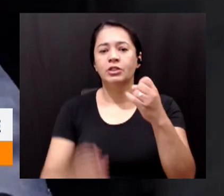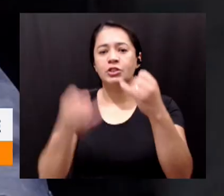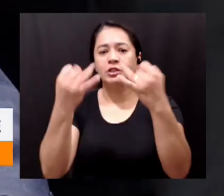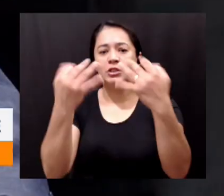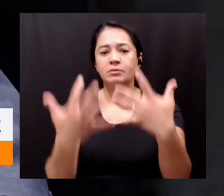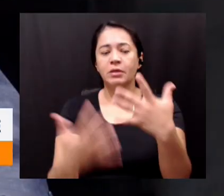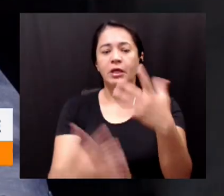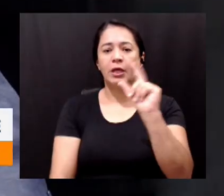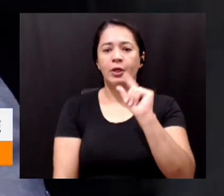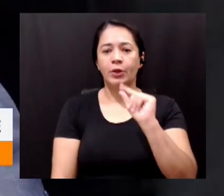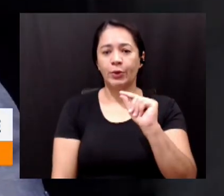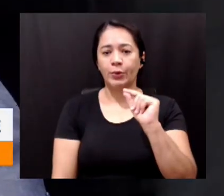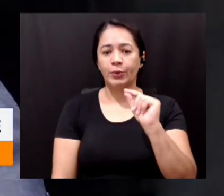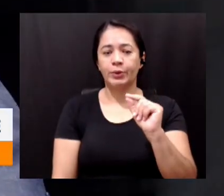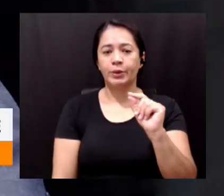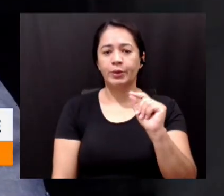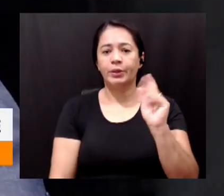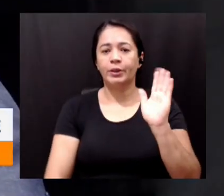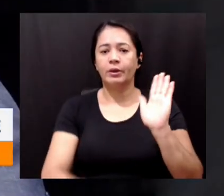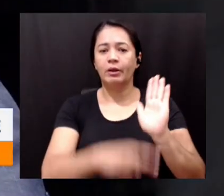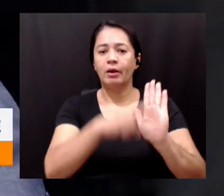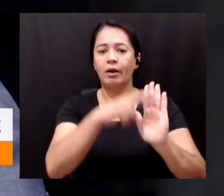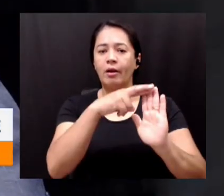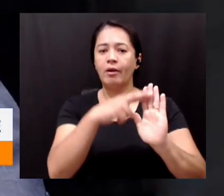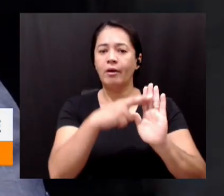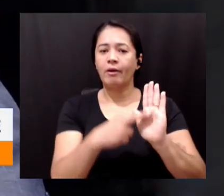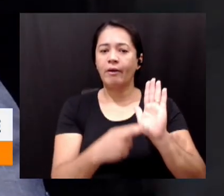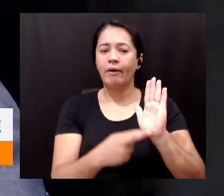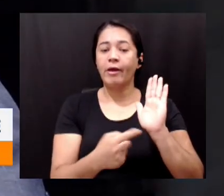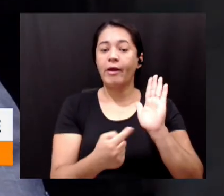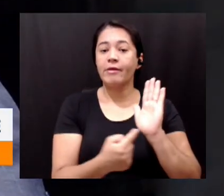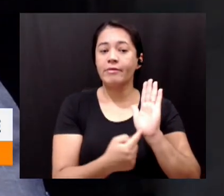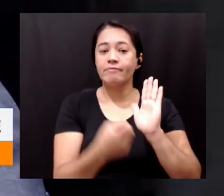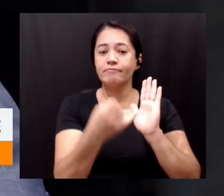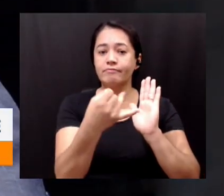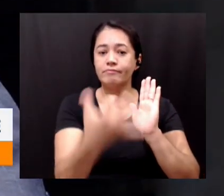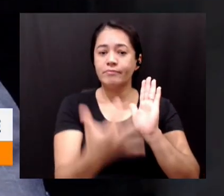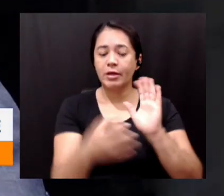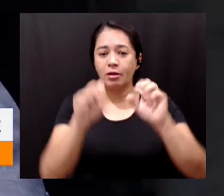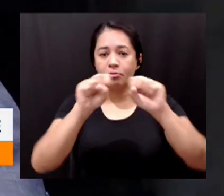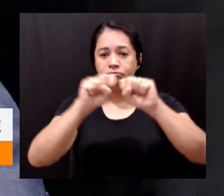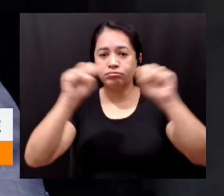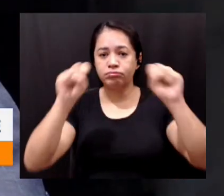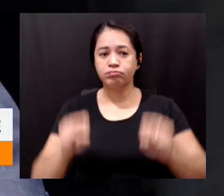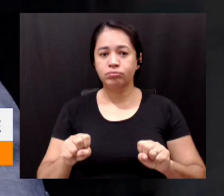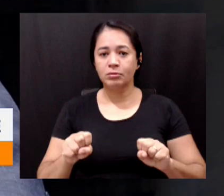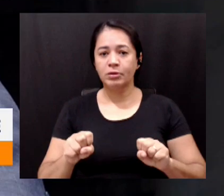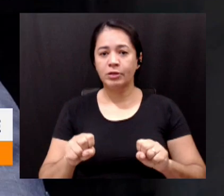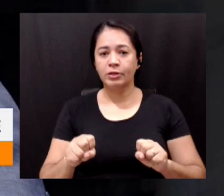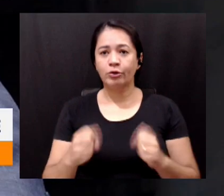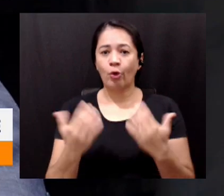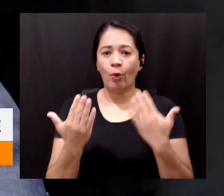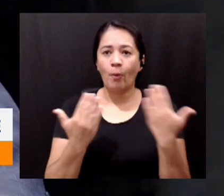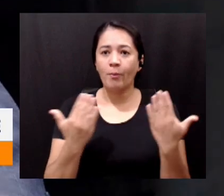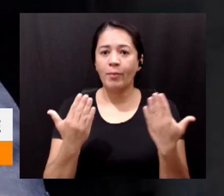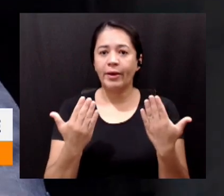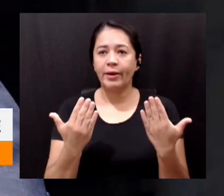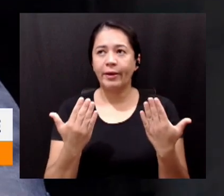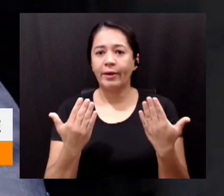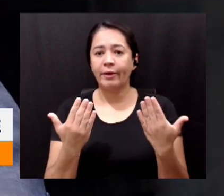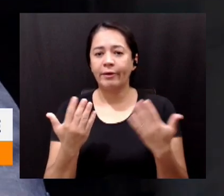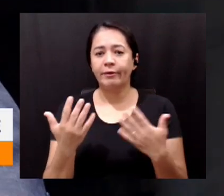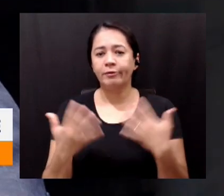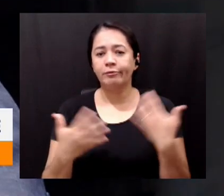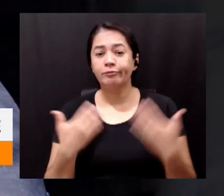essas regulamentações, elas tratam desse sistema como um entretenimento. Então isso tem que ser feito de